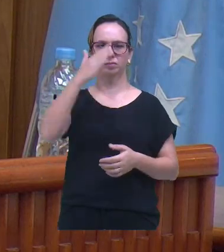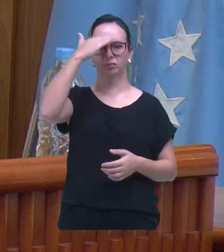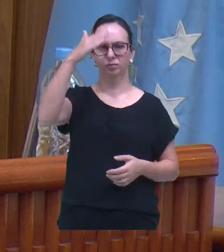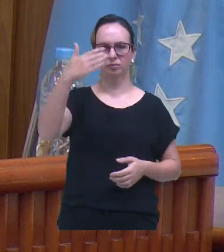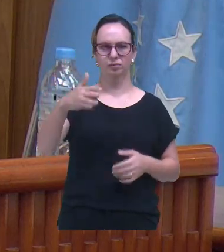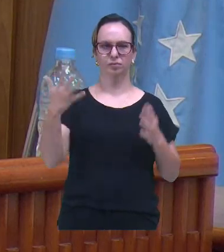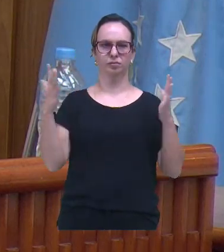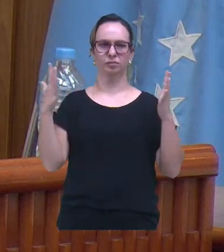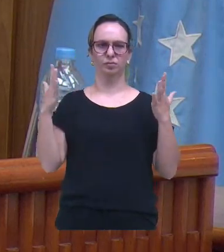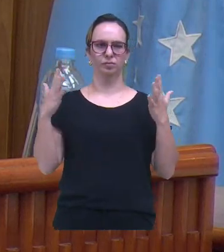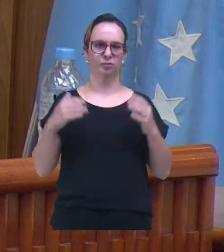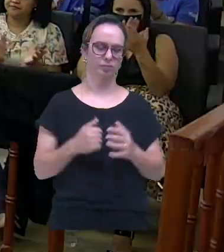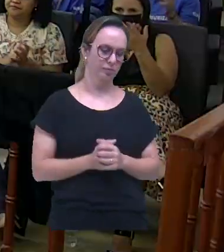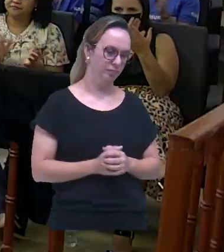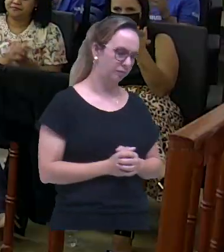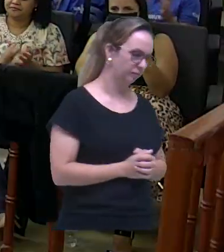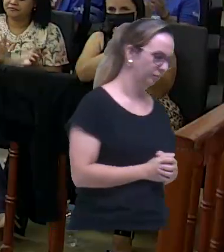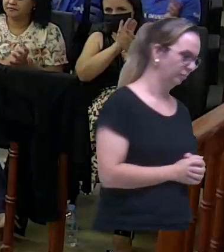vez a todos eles.